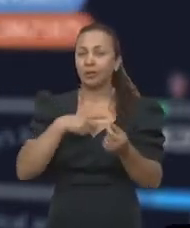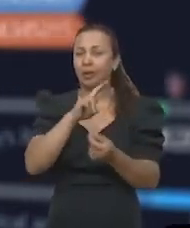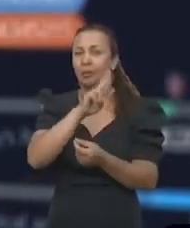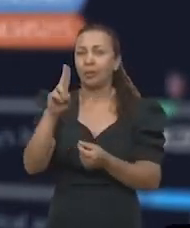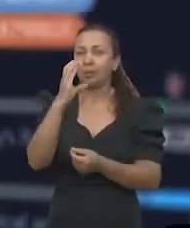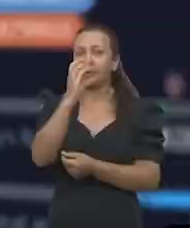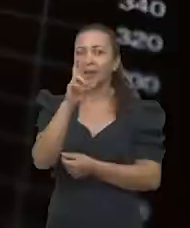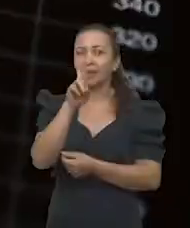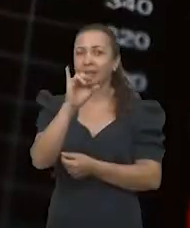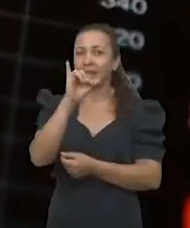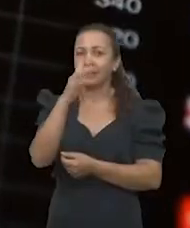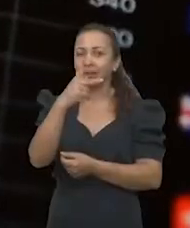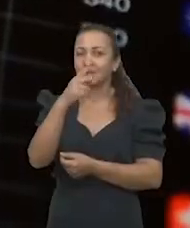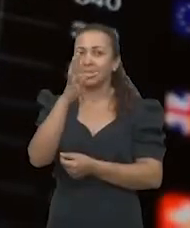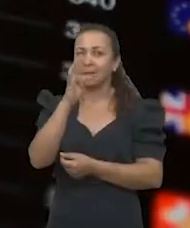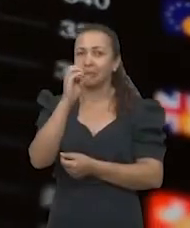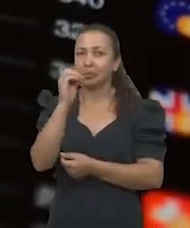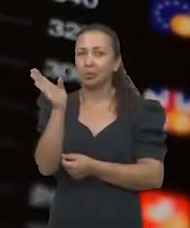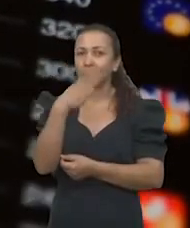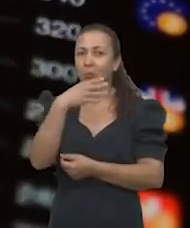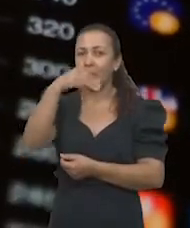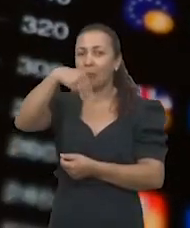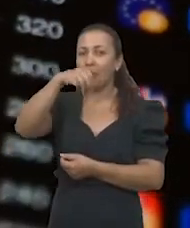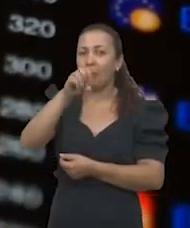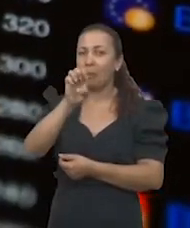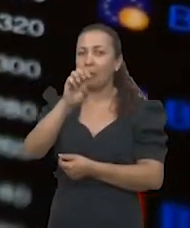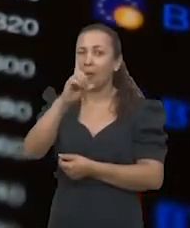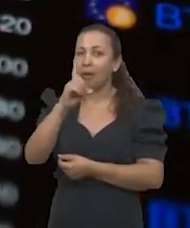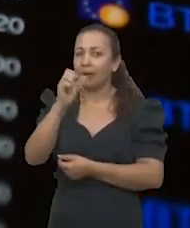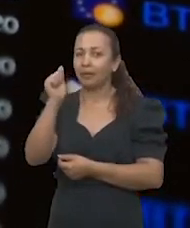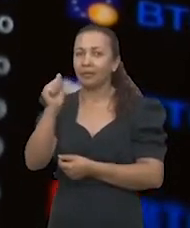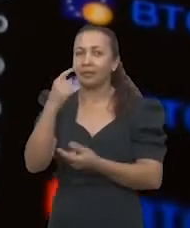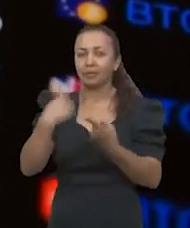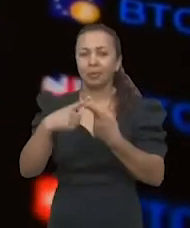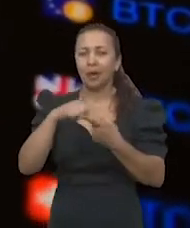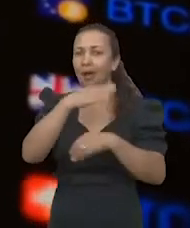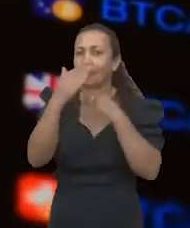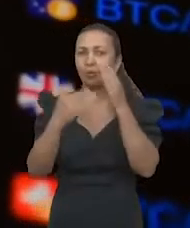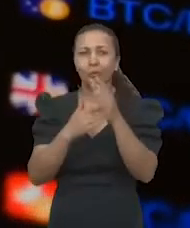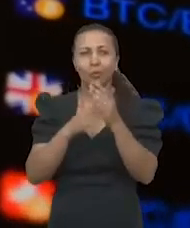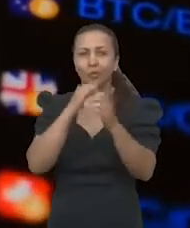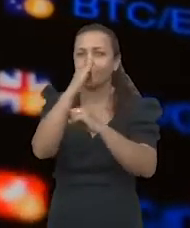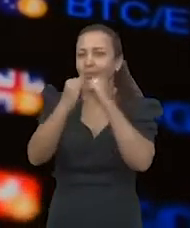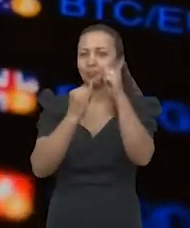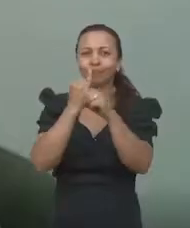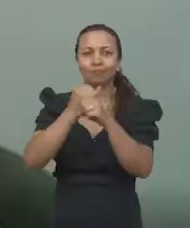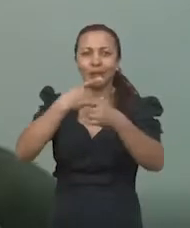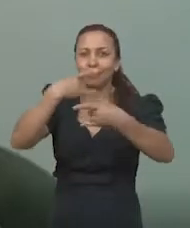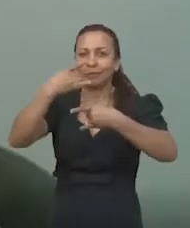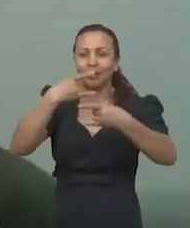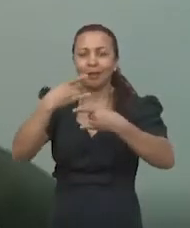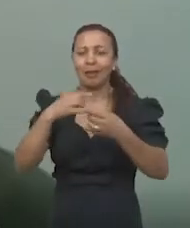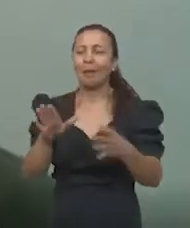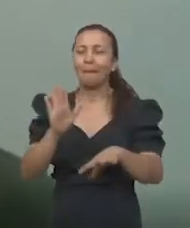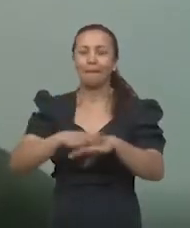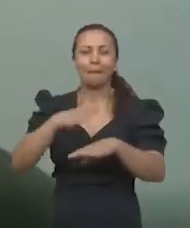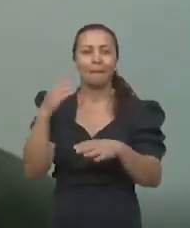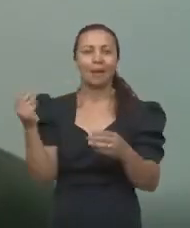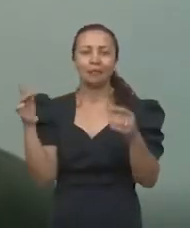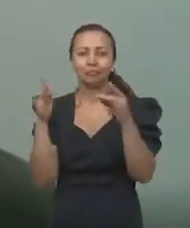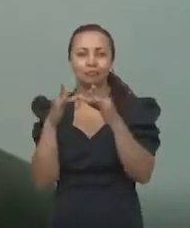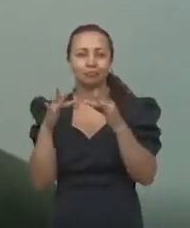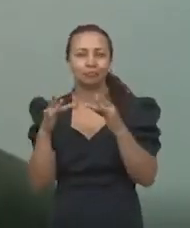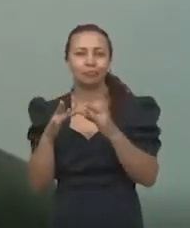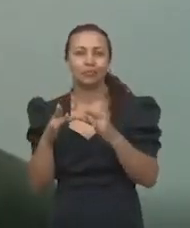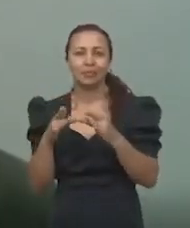nome, criptomoedas, porque elas são moedas totalmente digitais, né? E baseadas em criptografia. Mas sua característica mais